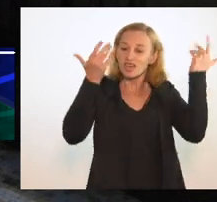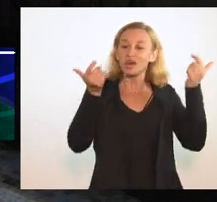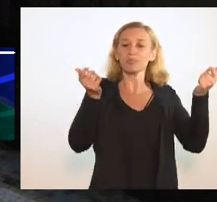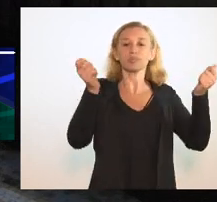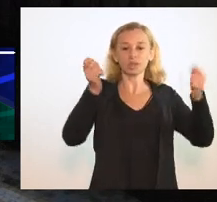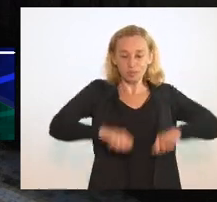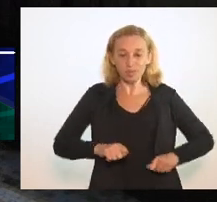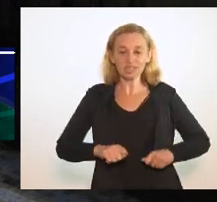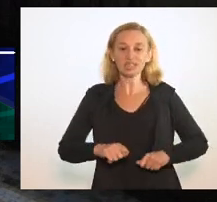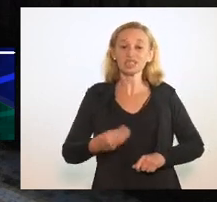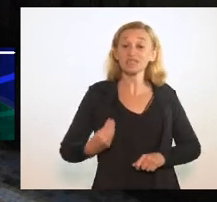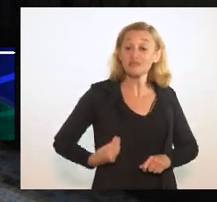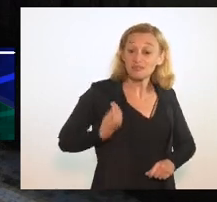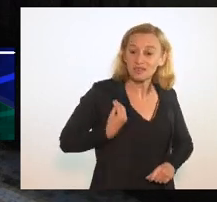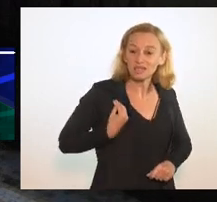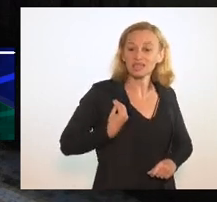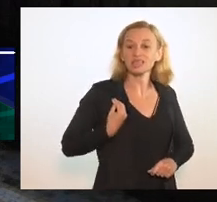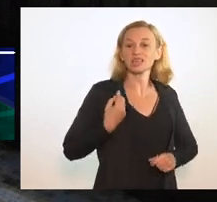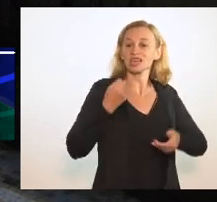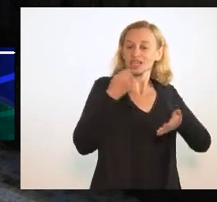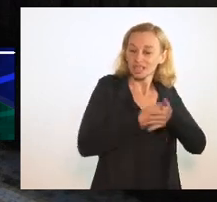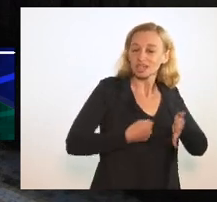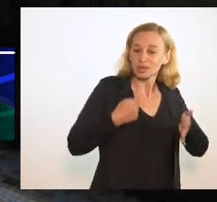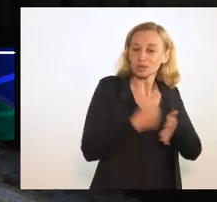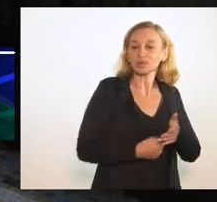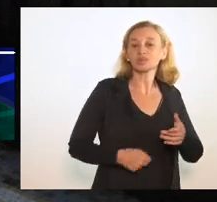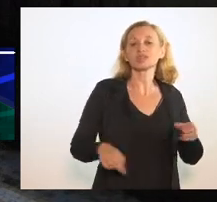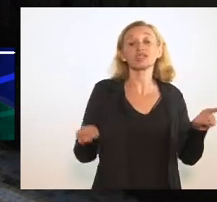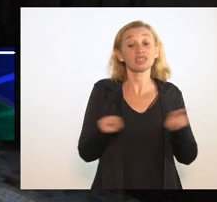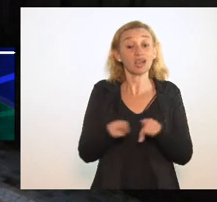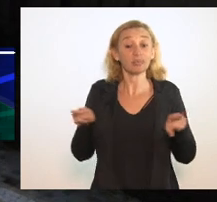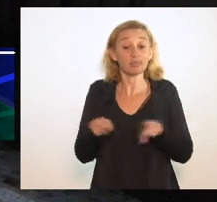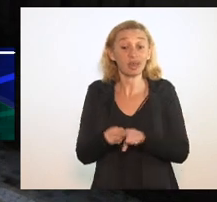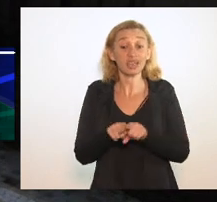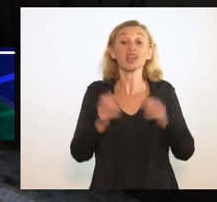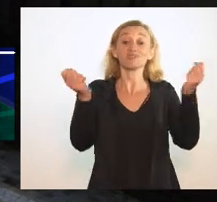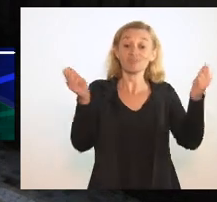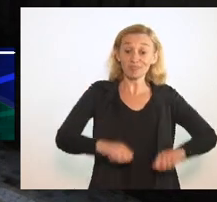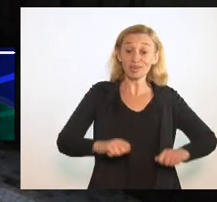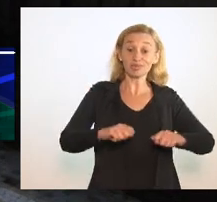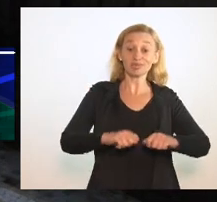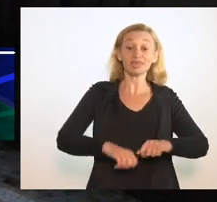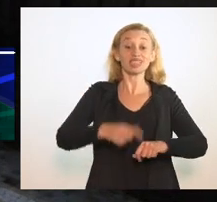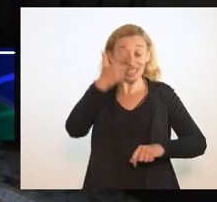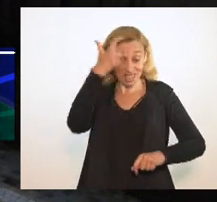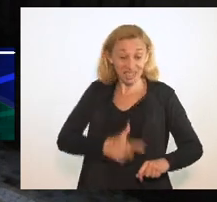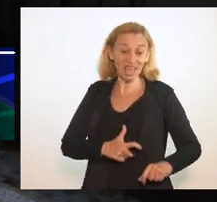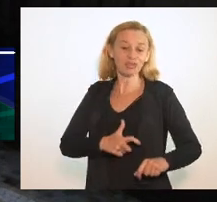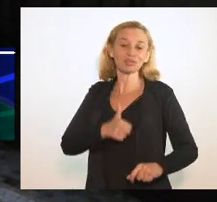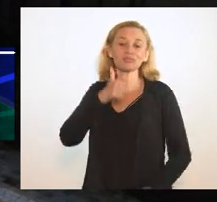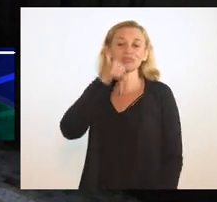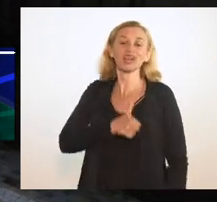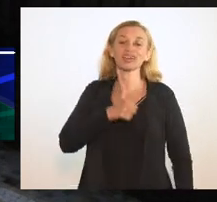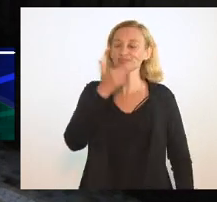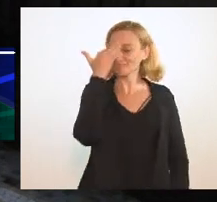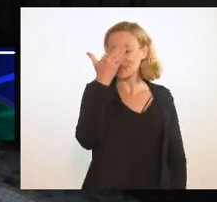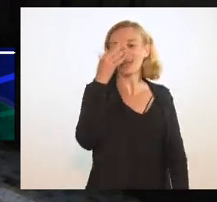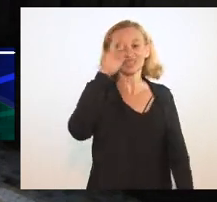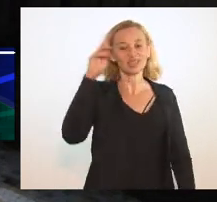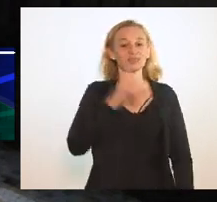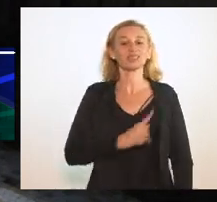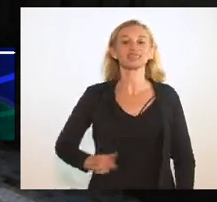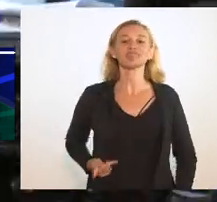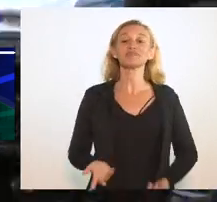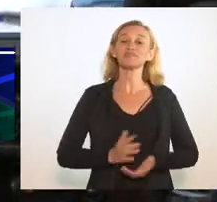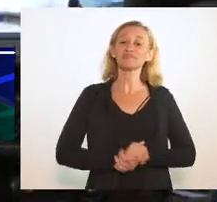possibilidade de existência, resistência, mas, acima de tudo, a possibilidade de sermos mulheres. Obrigada, senhora